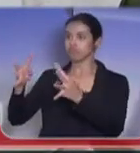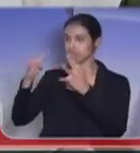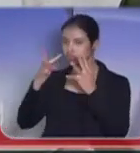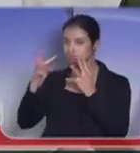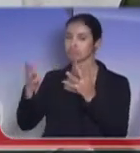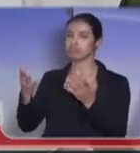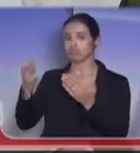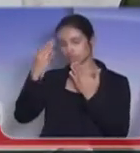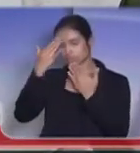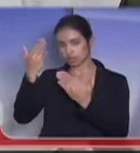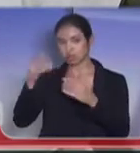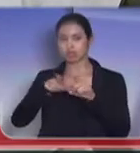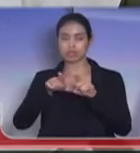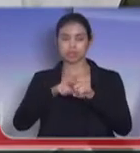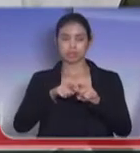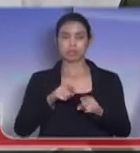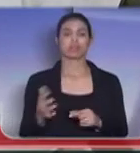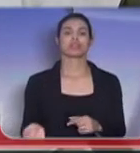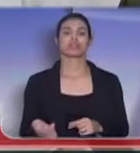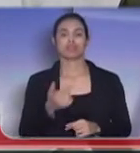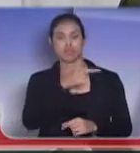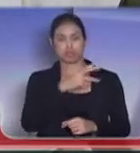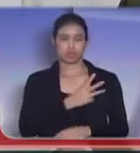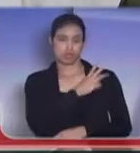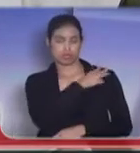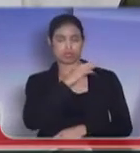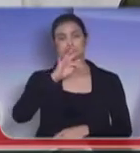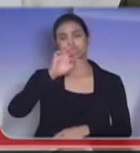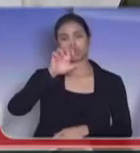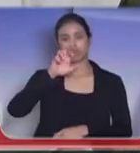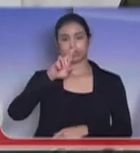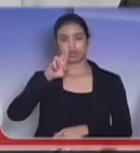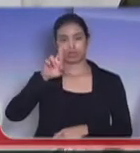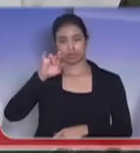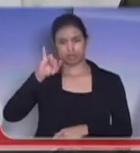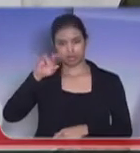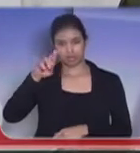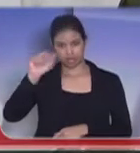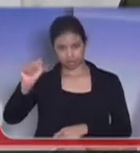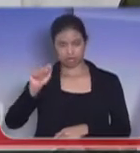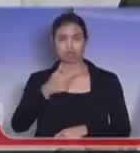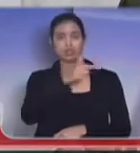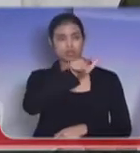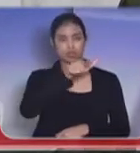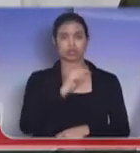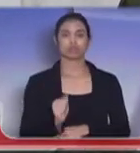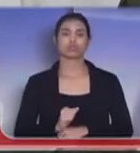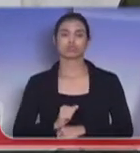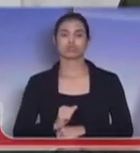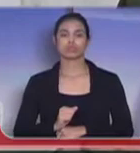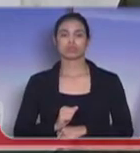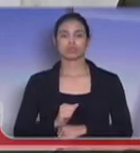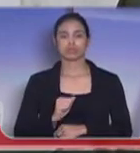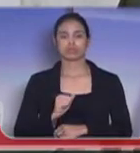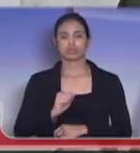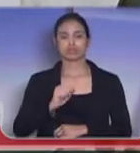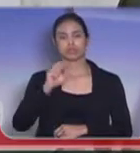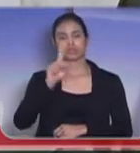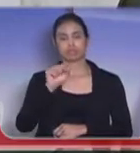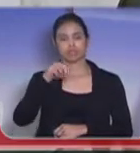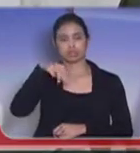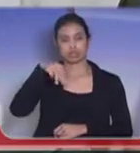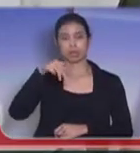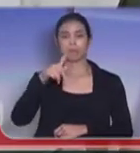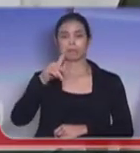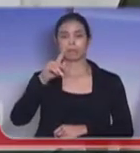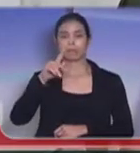esquadra leal ferreira ao nosso almirante guerreiro comandante do 8º escrito não vão e almirante de esquadra eles usam crônico tempo conosco